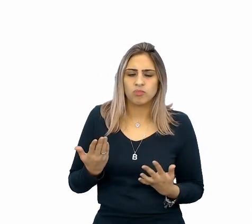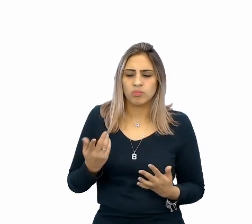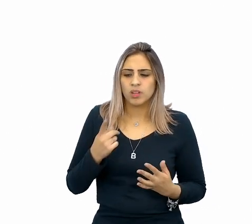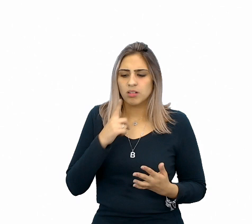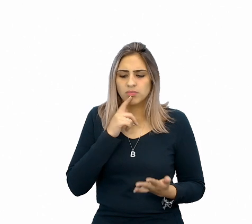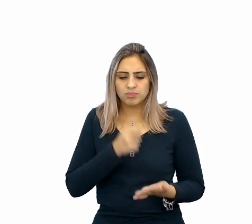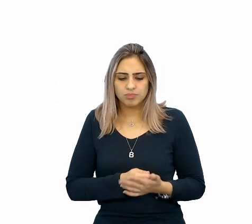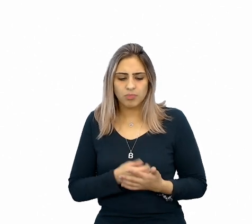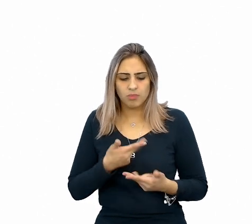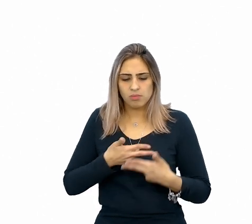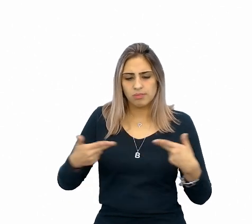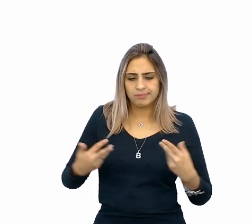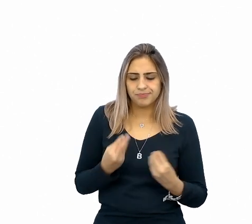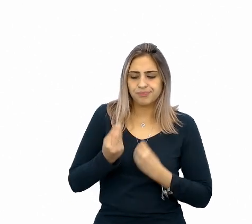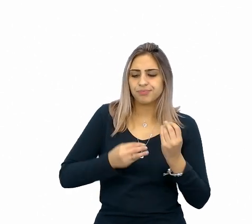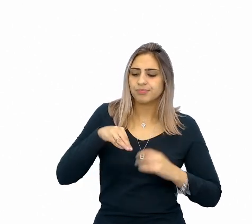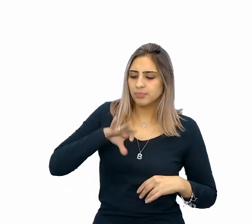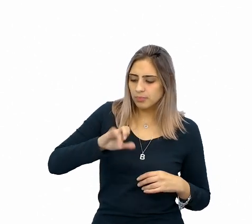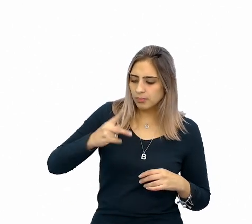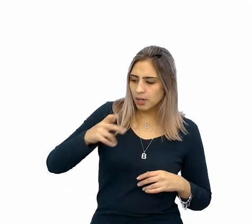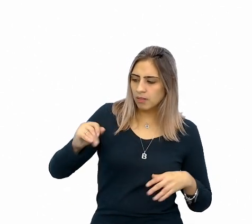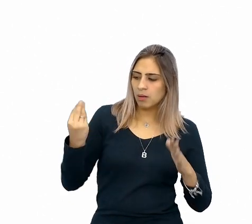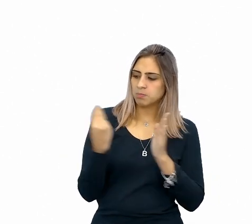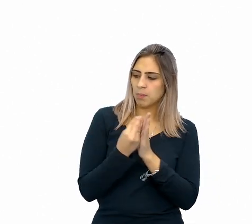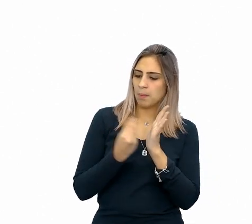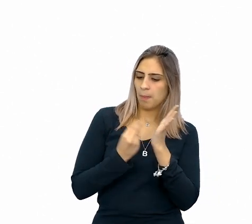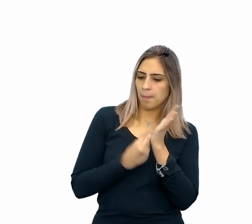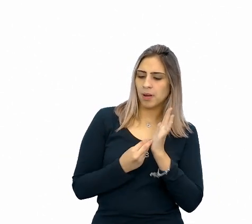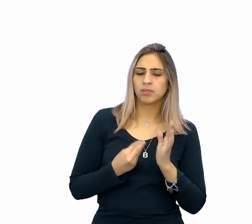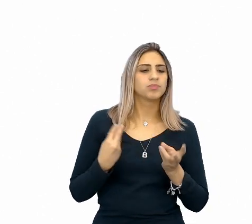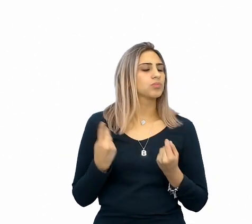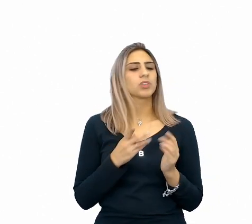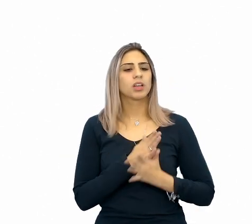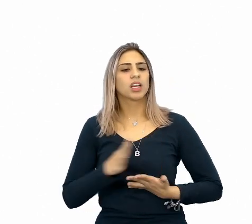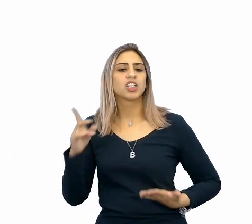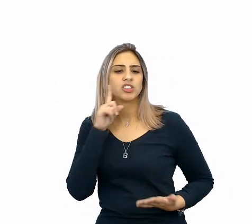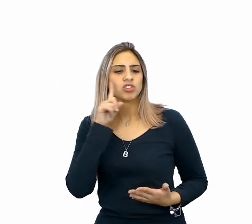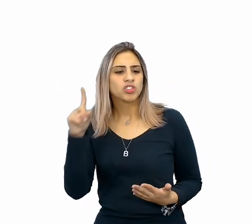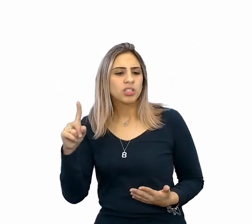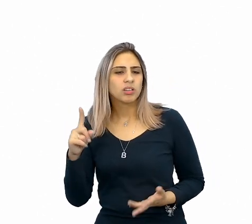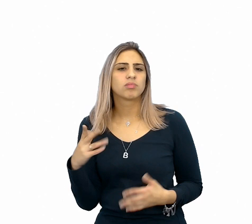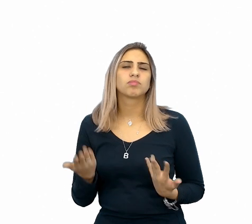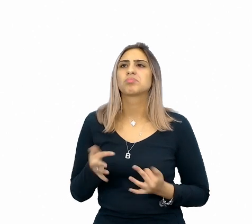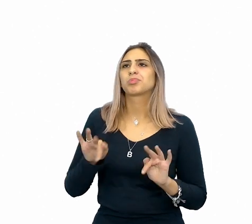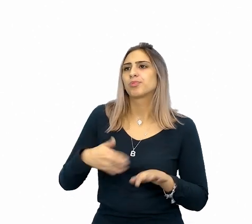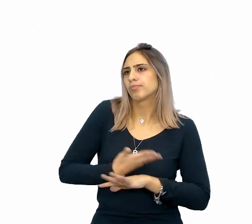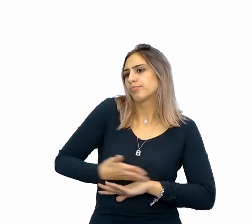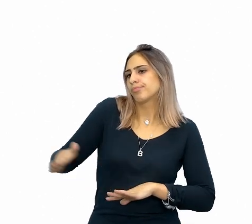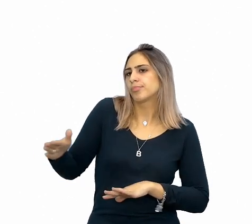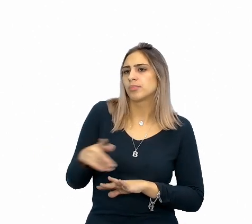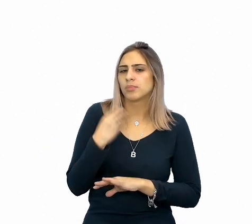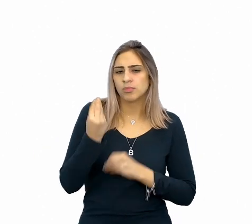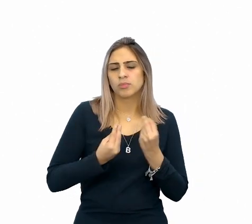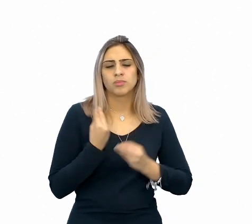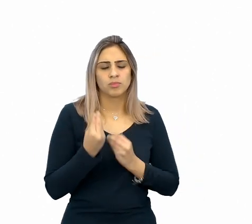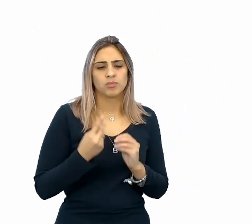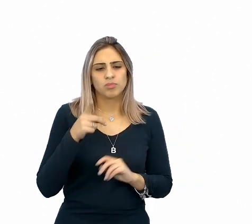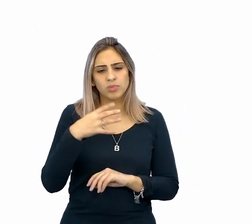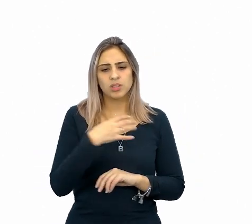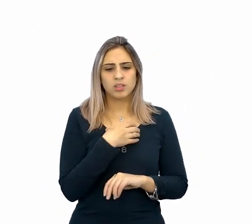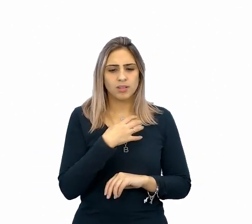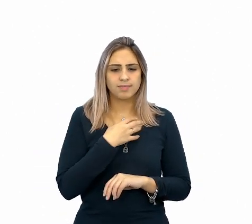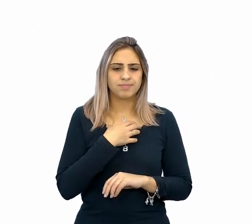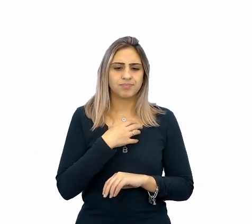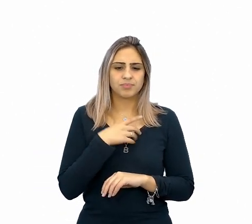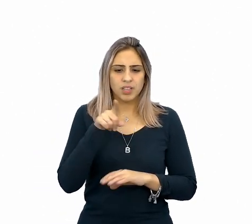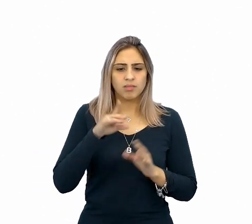determinado evento, onde esse mapa ficará exposto, a partir de que dia, enfim, conforme as situações